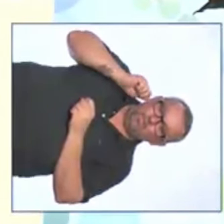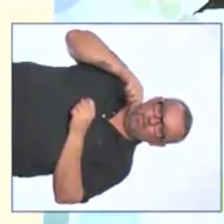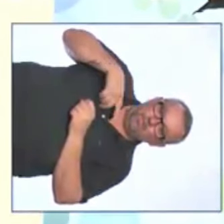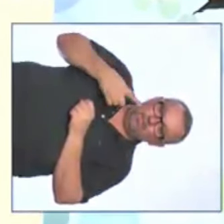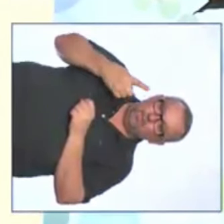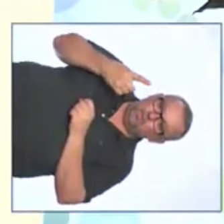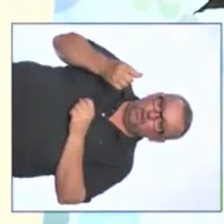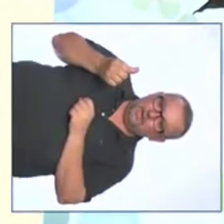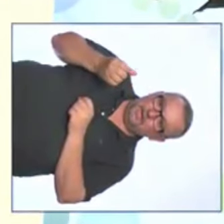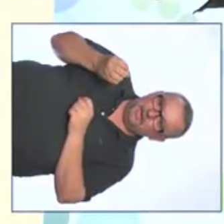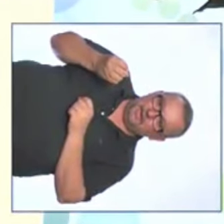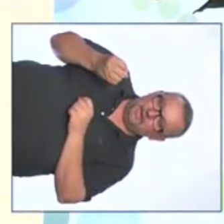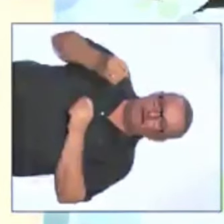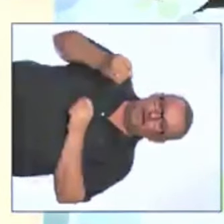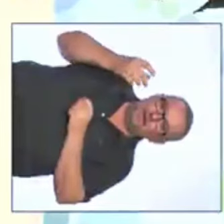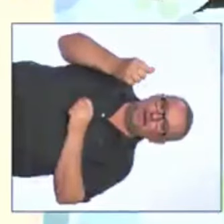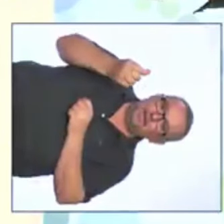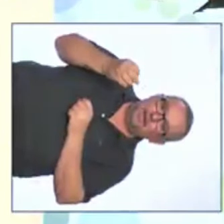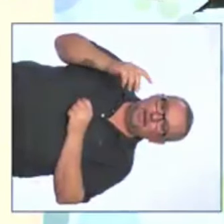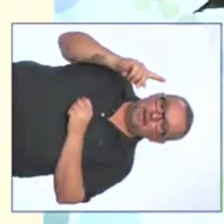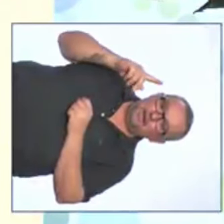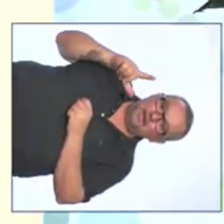,60 e 60 quilos quem?